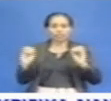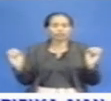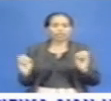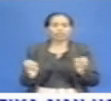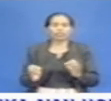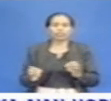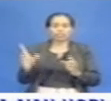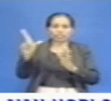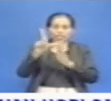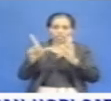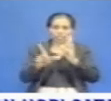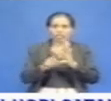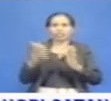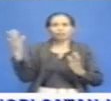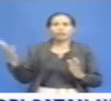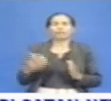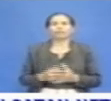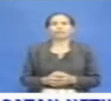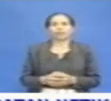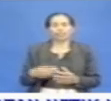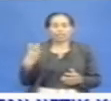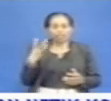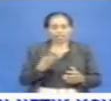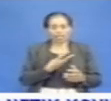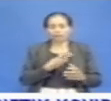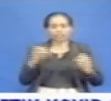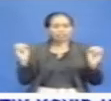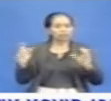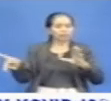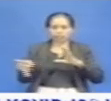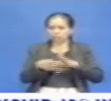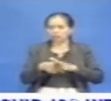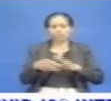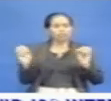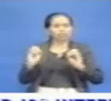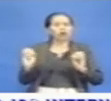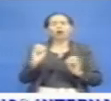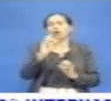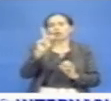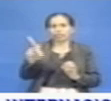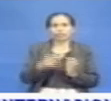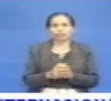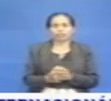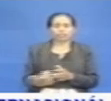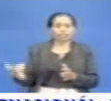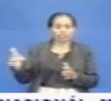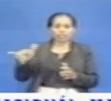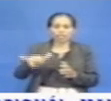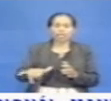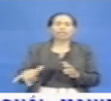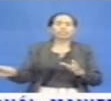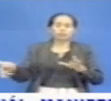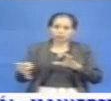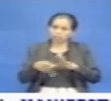órgão legislativa. Boa noite, a mim participa, ou lá participa, né? Lá é feito, ida, também se a maioria. A tu participa, mas se a destituição,